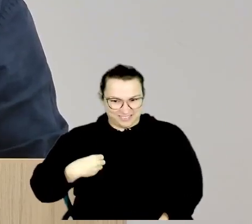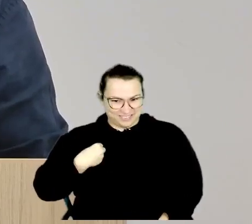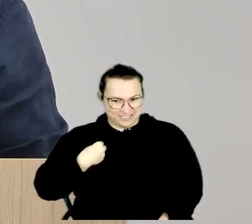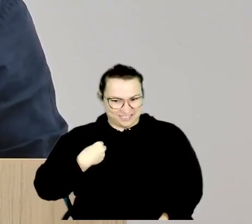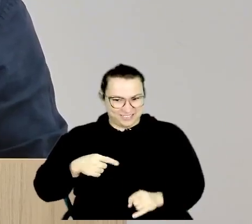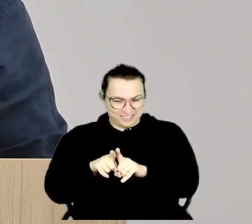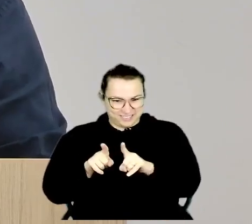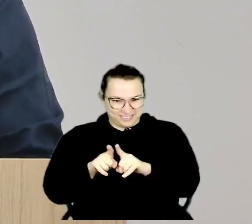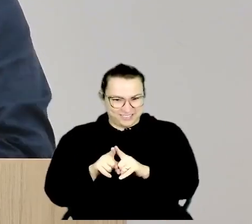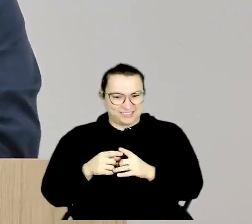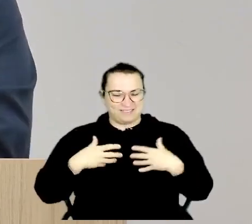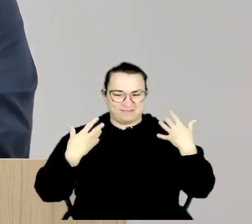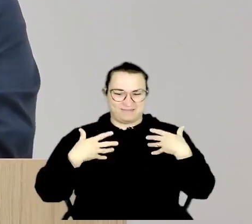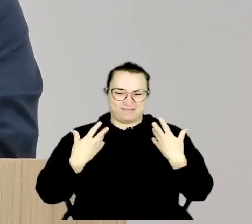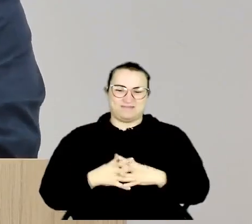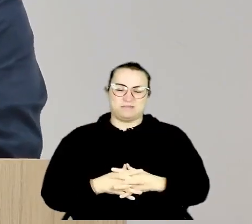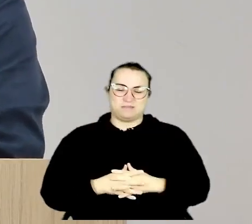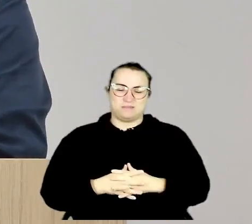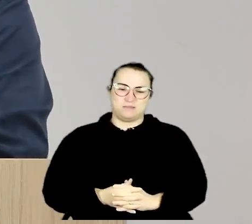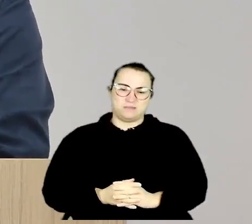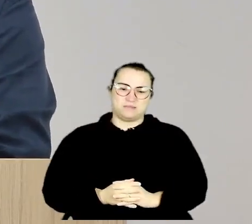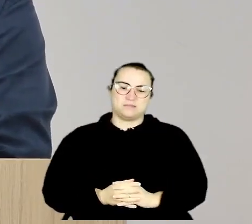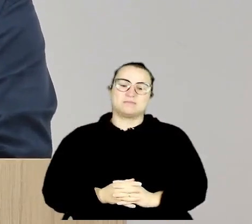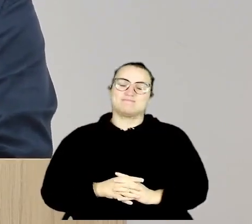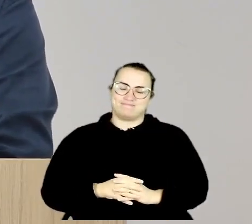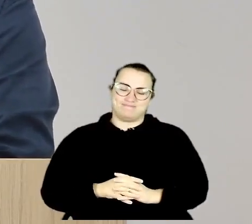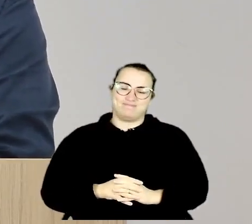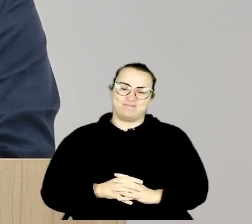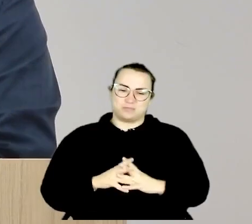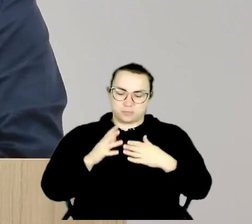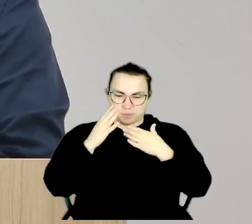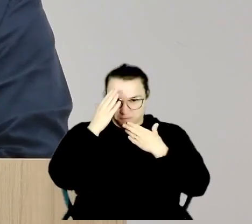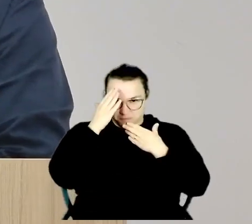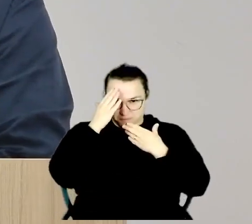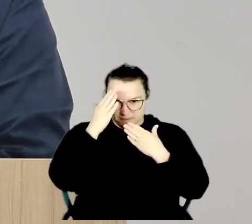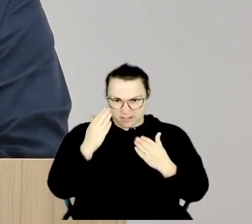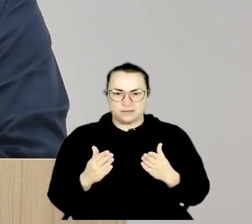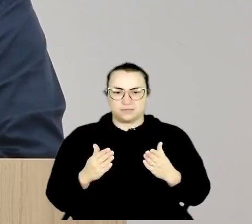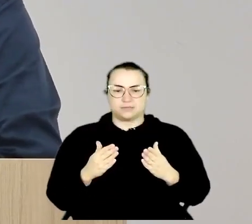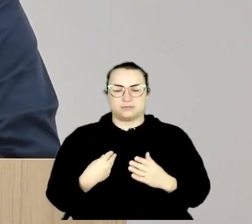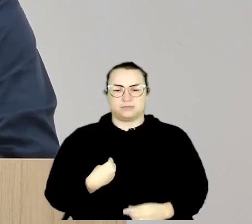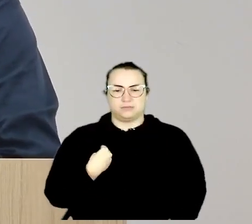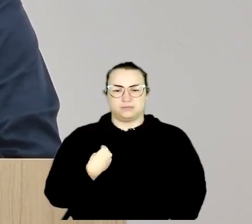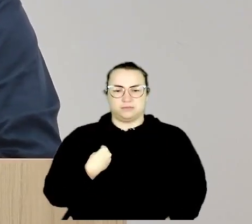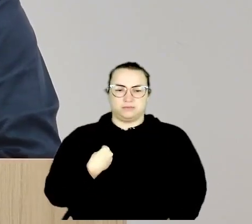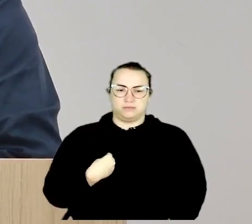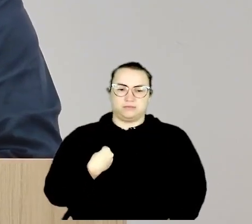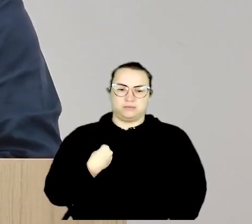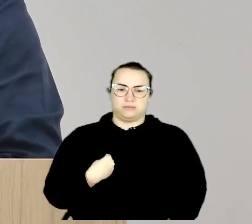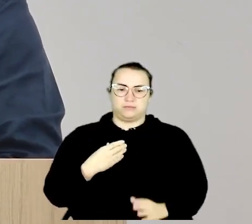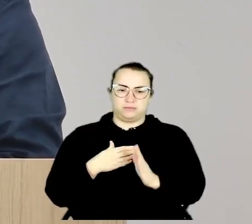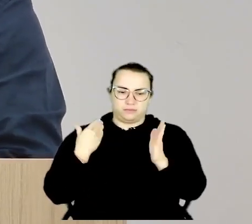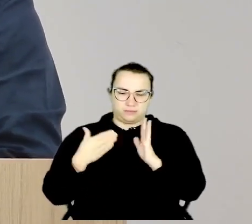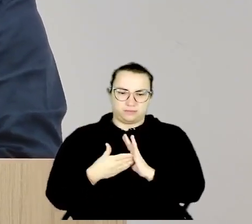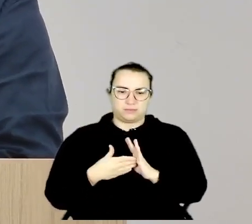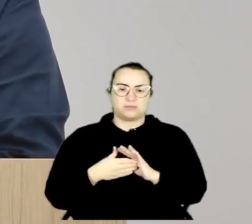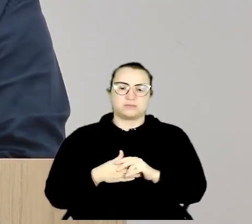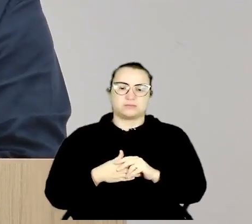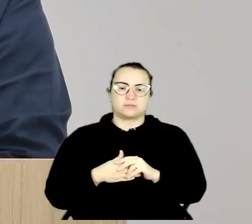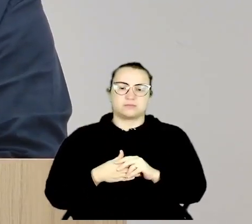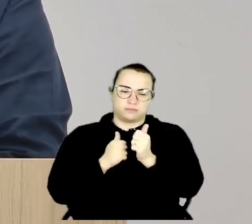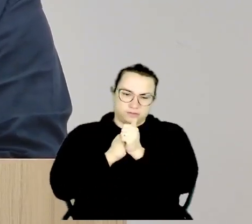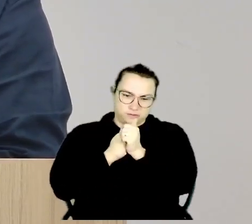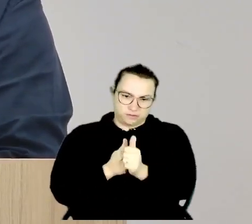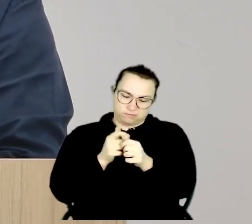divertir tá bom é isso aí pessoal agradeço mais uma vez a presença de todos vocês a vocês que nos acompanham pelas redes